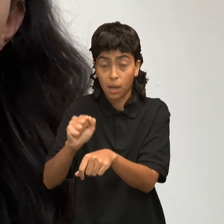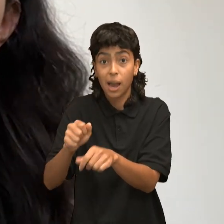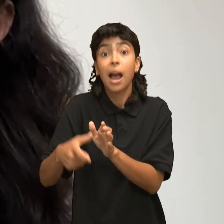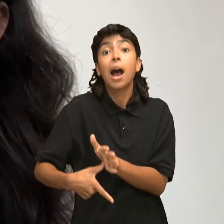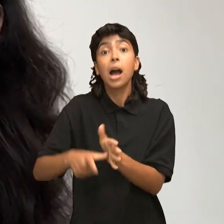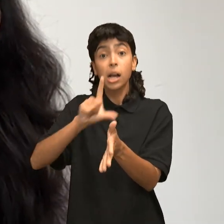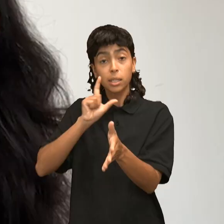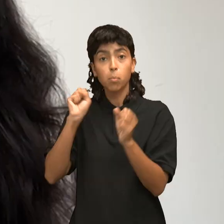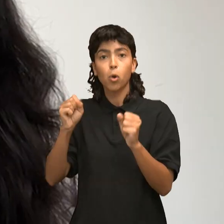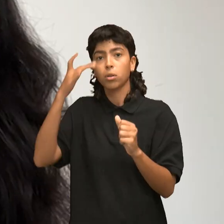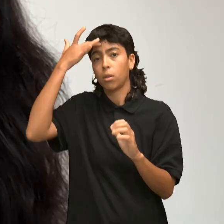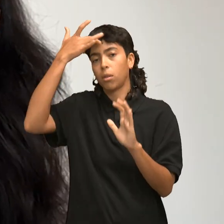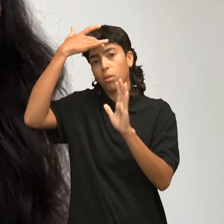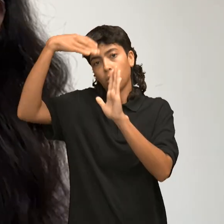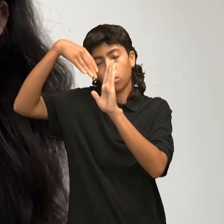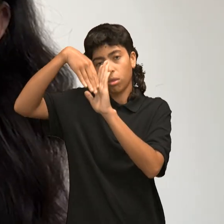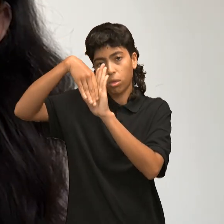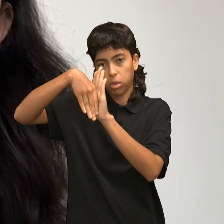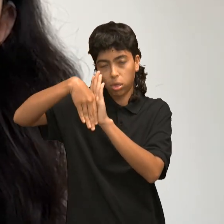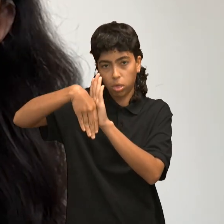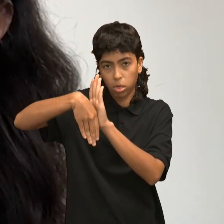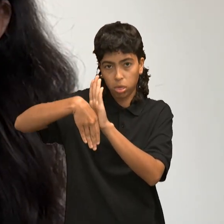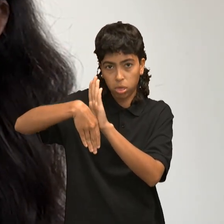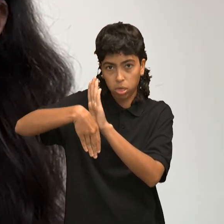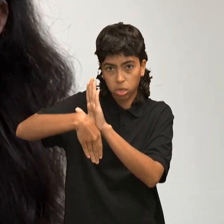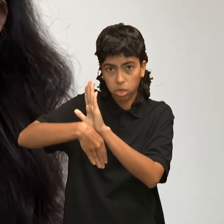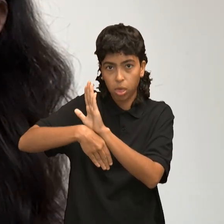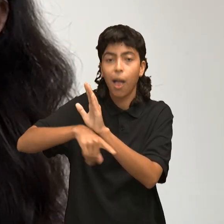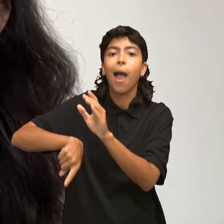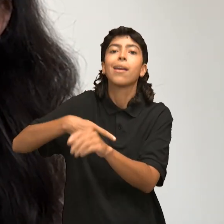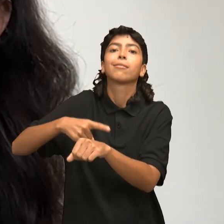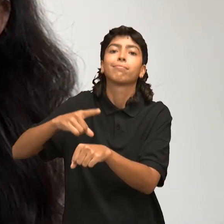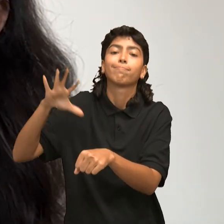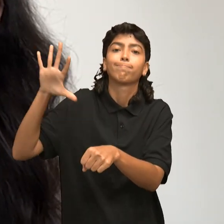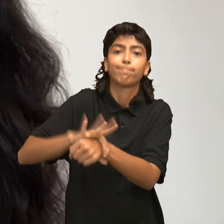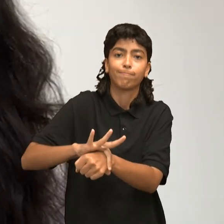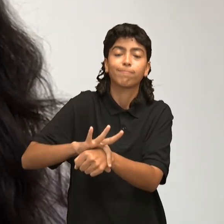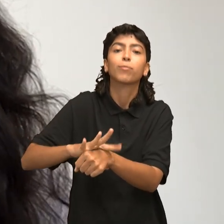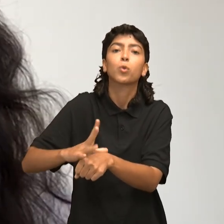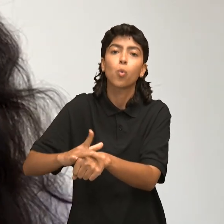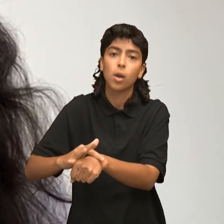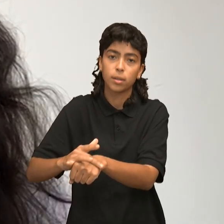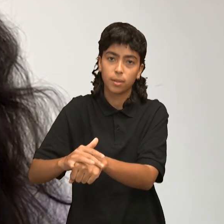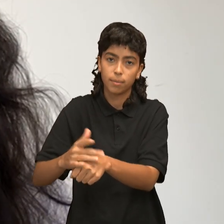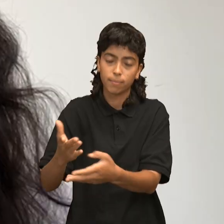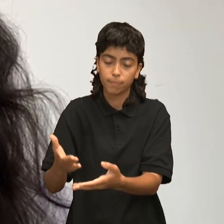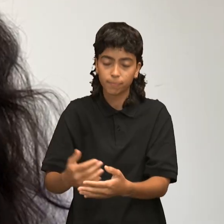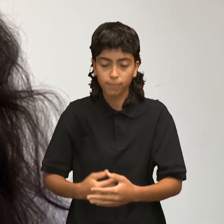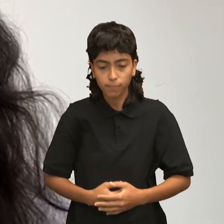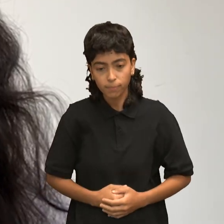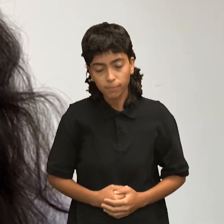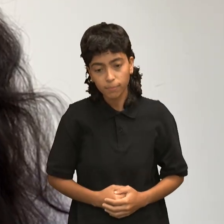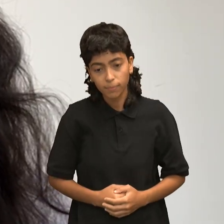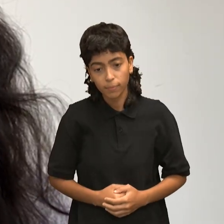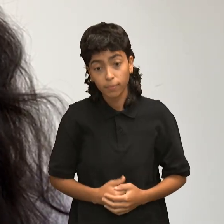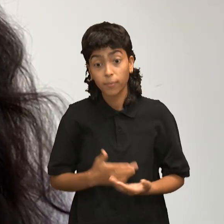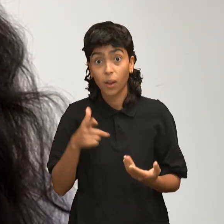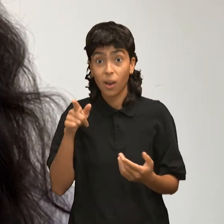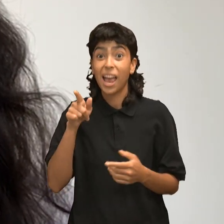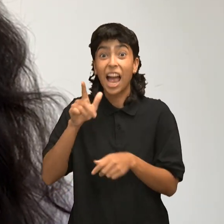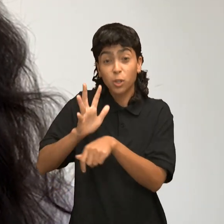é persistente, desenvolve-se no final a demência, o estado demencial. E